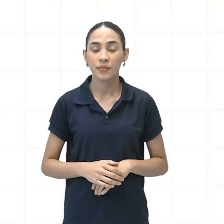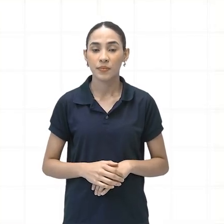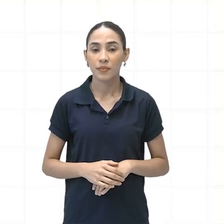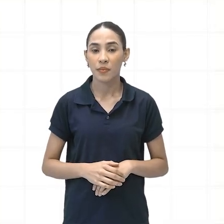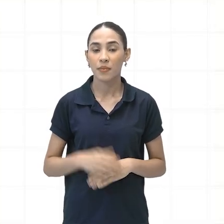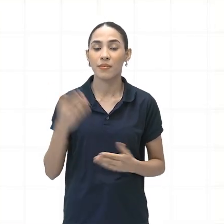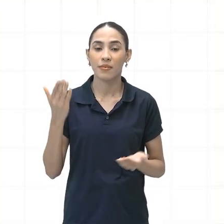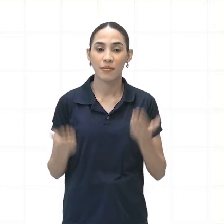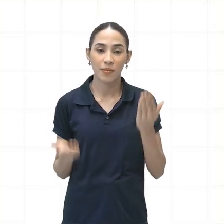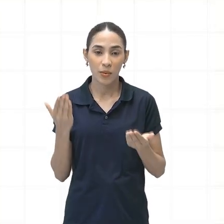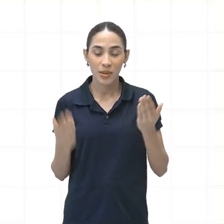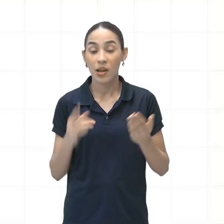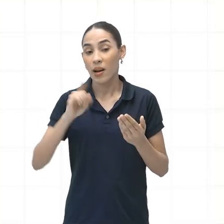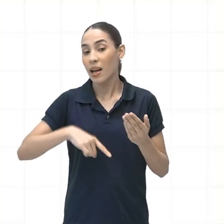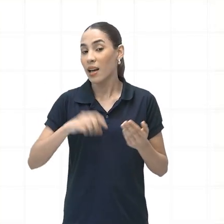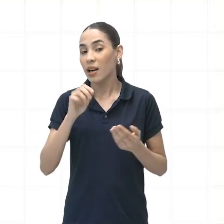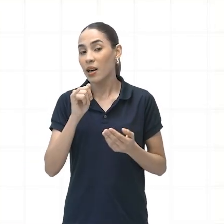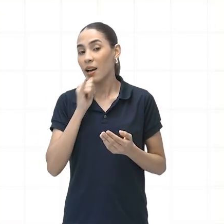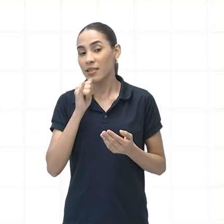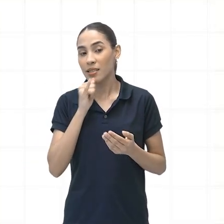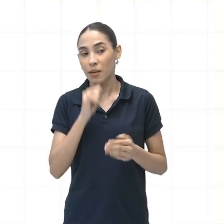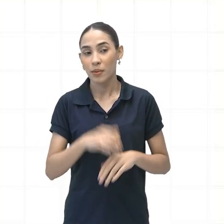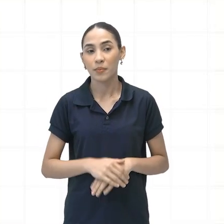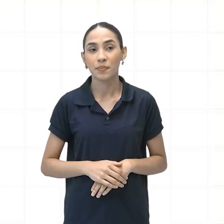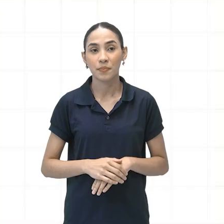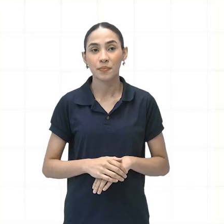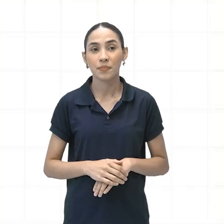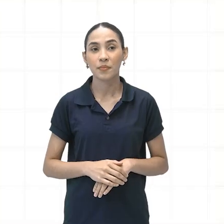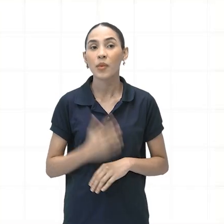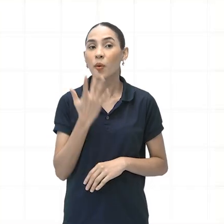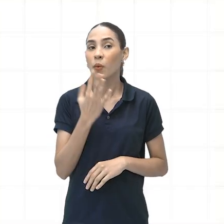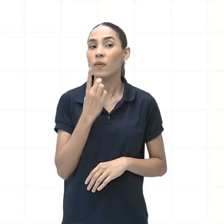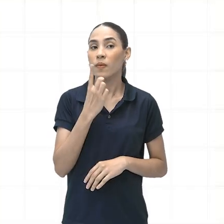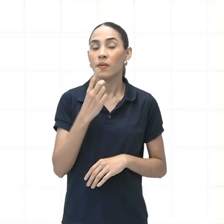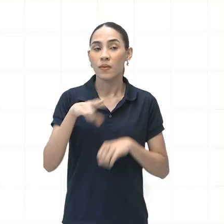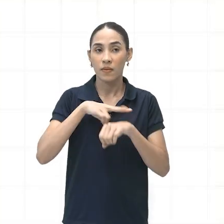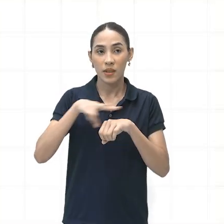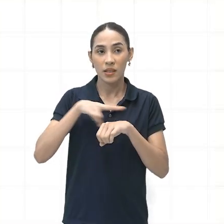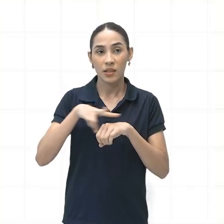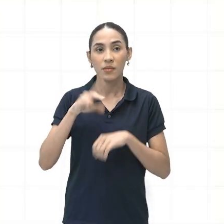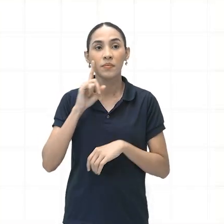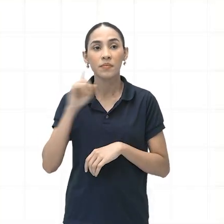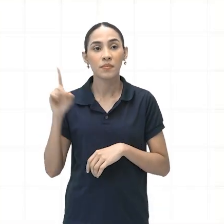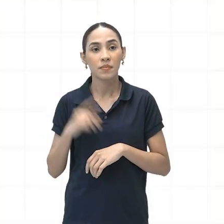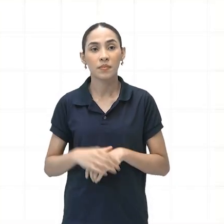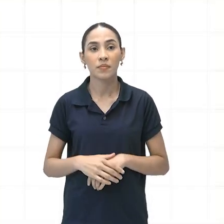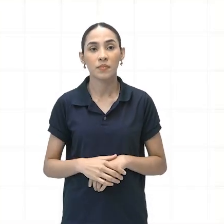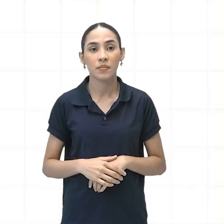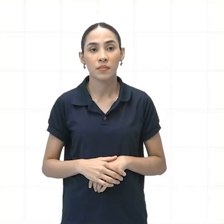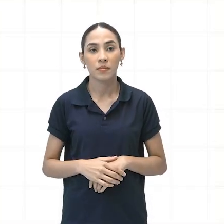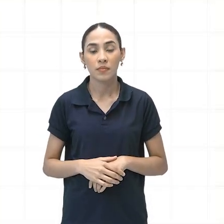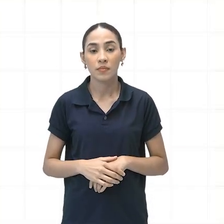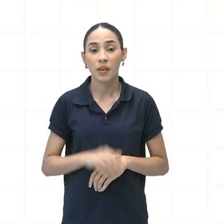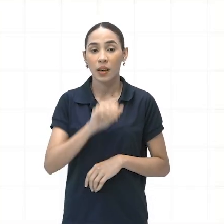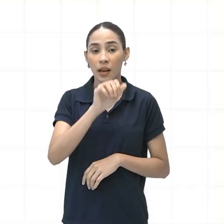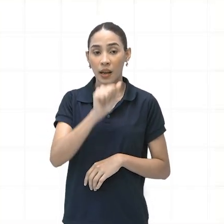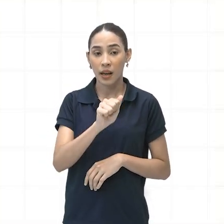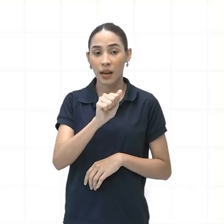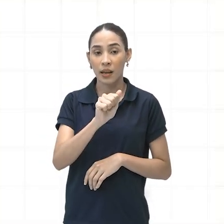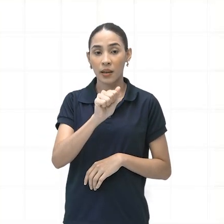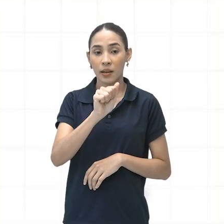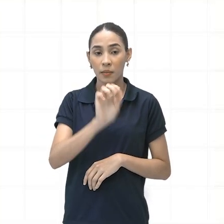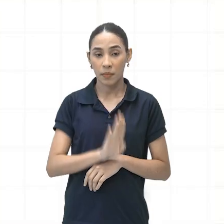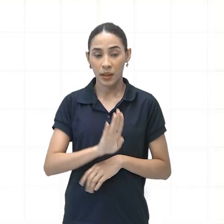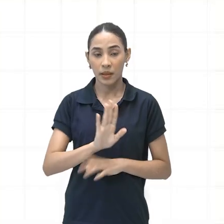a proporção ela é aplicada dessa forma. Vou riscar aqui de verde o que está escrito lá. AB é